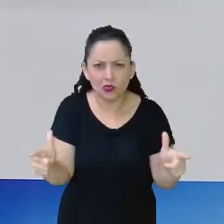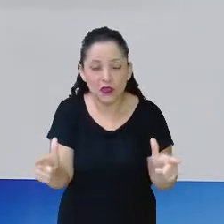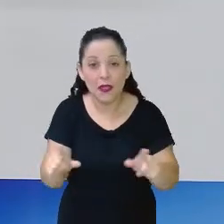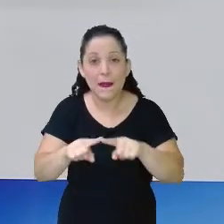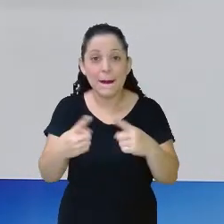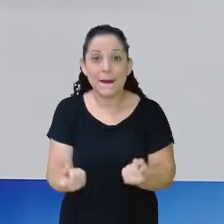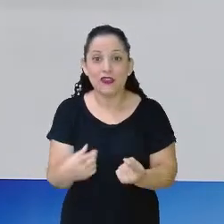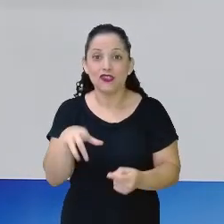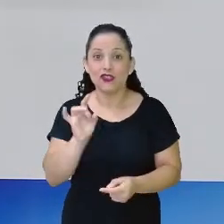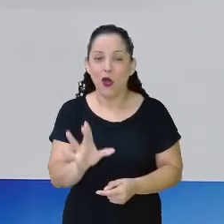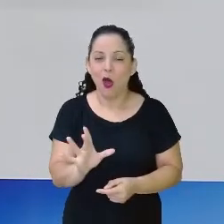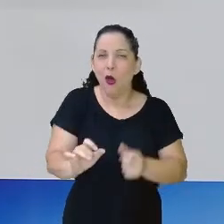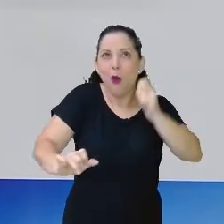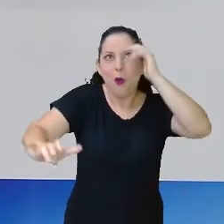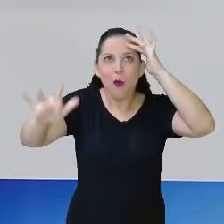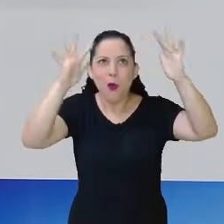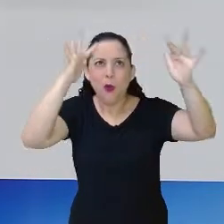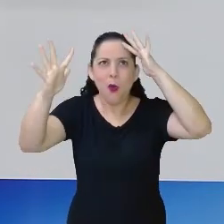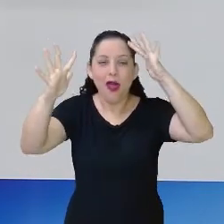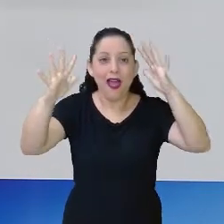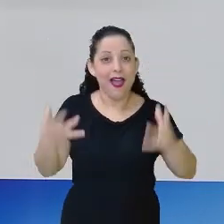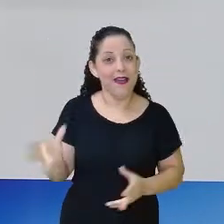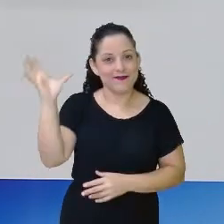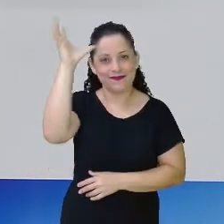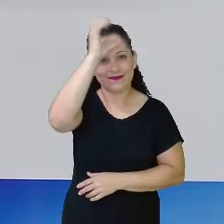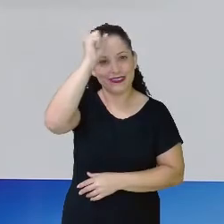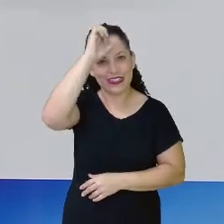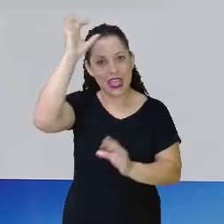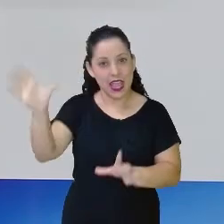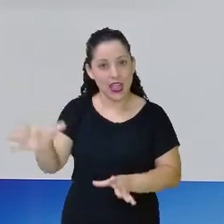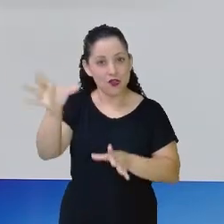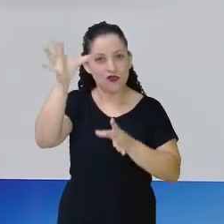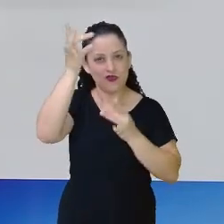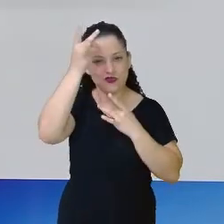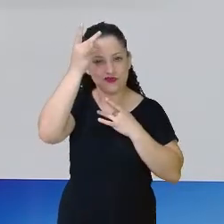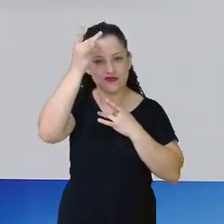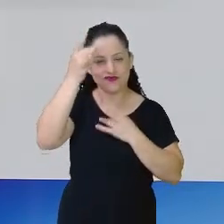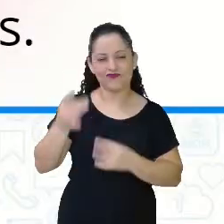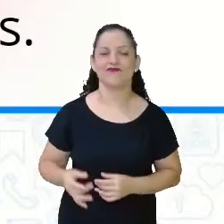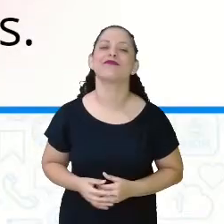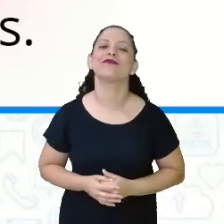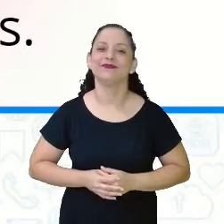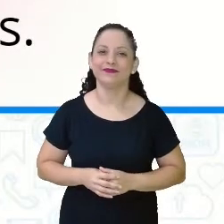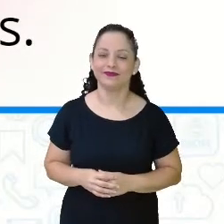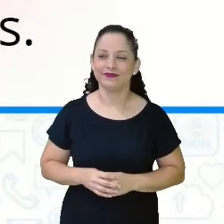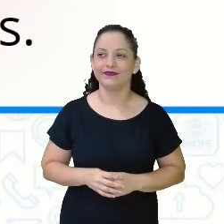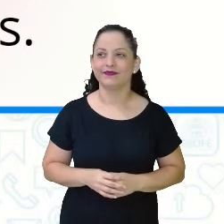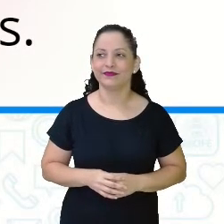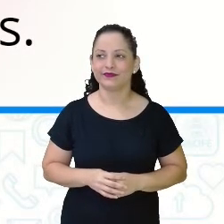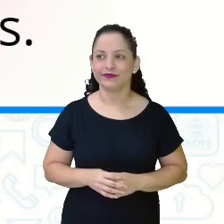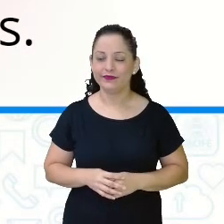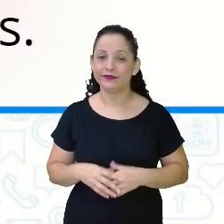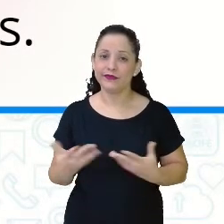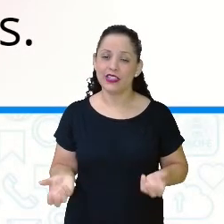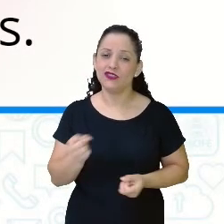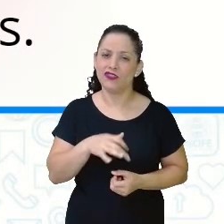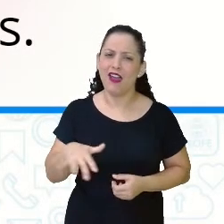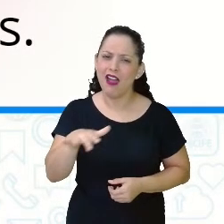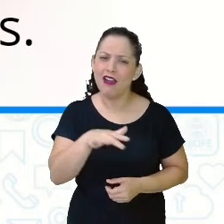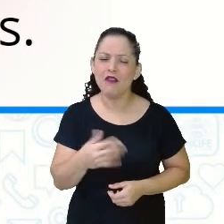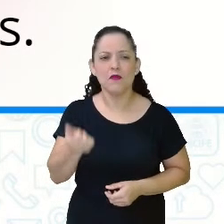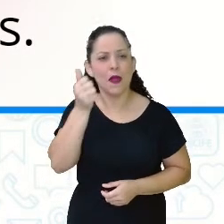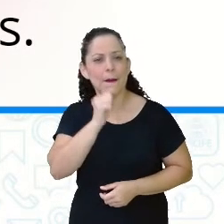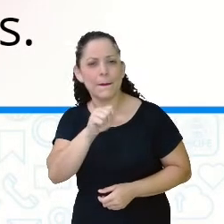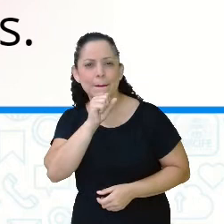sim, sempre passa uma lição, sempre tem alguma coisa que a gente pode aprender. Em geral, pais e